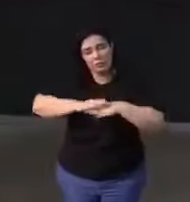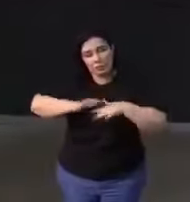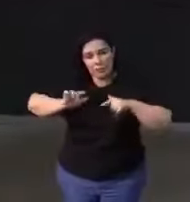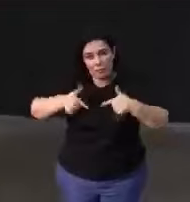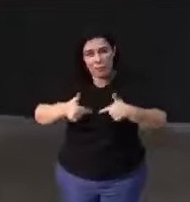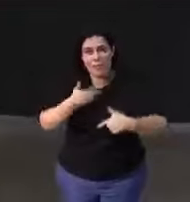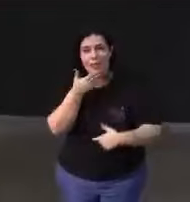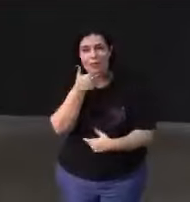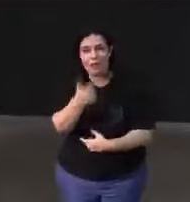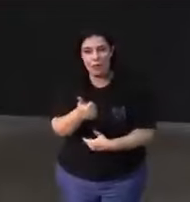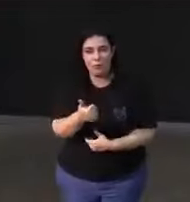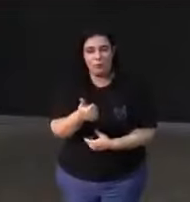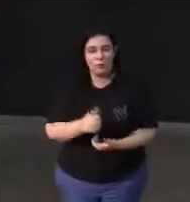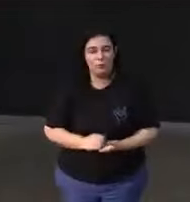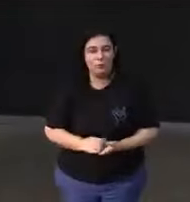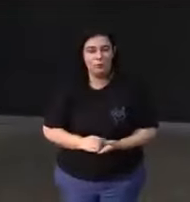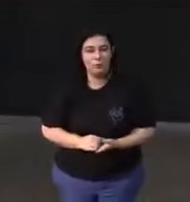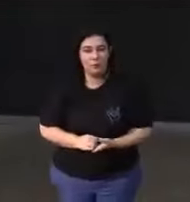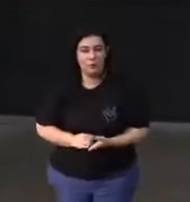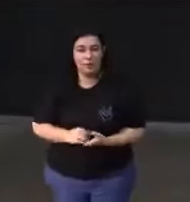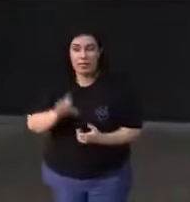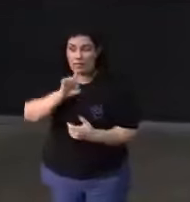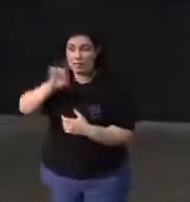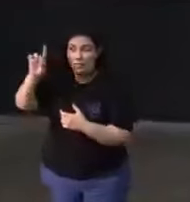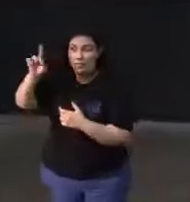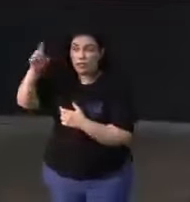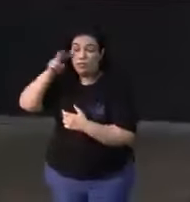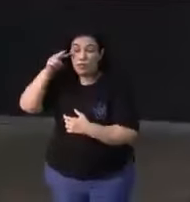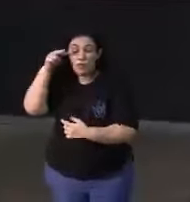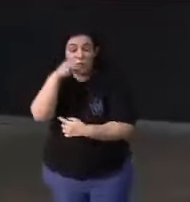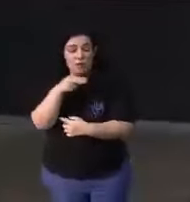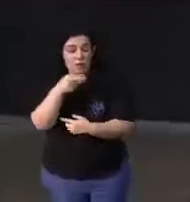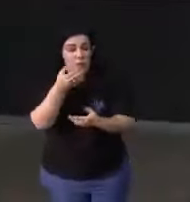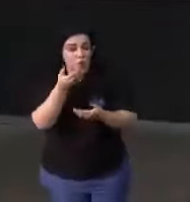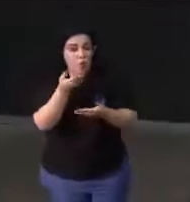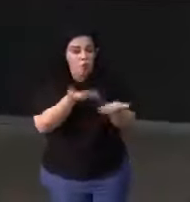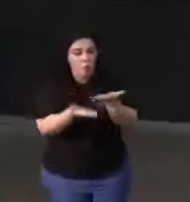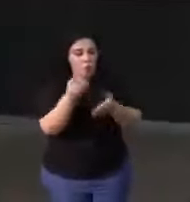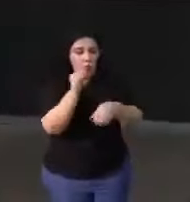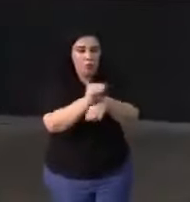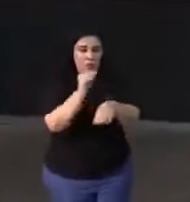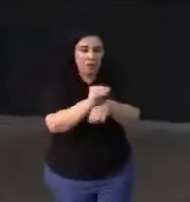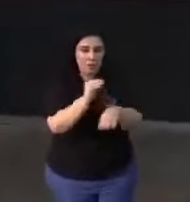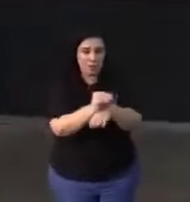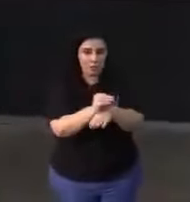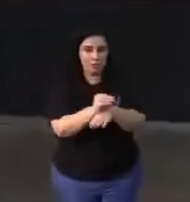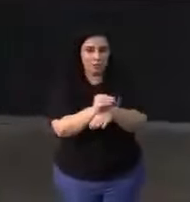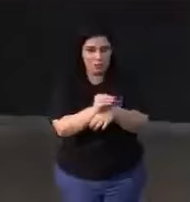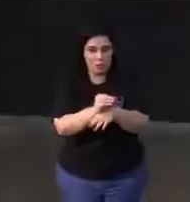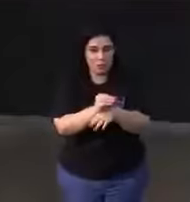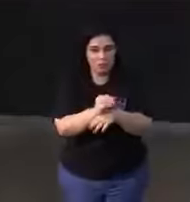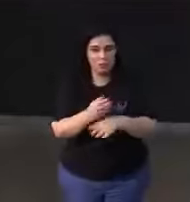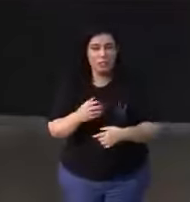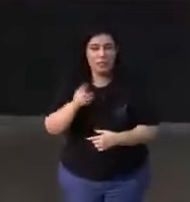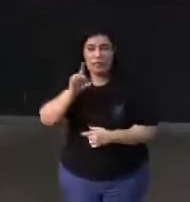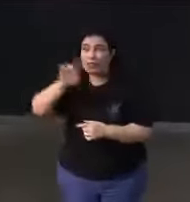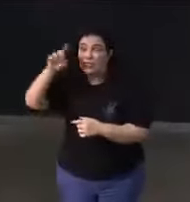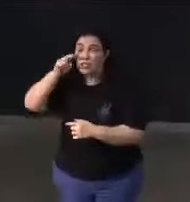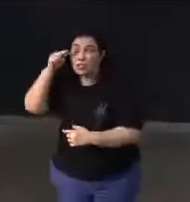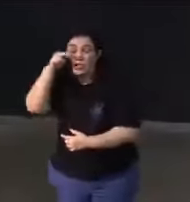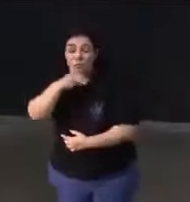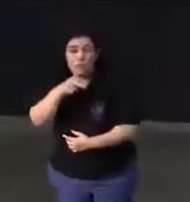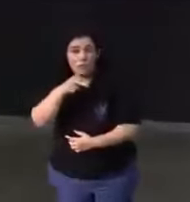muito mais do que te pediram. Deixa Deus ver o seu zelo, meu amado. Deixa Deus ver o seu cuidado pela obra dele. Deixa